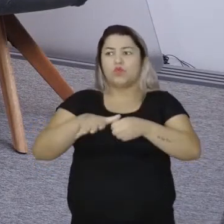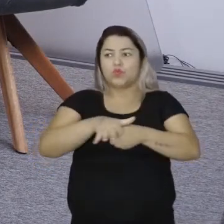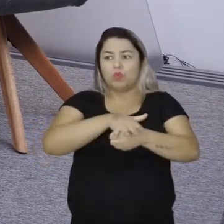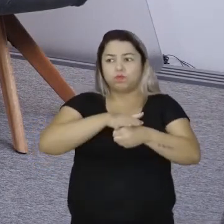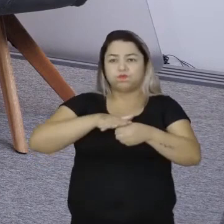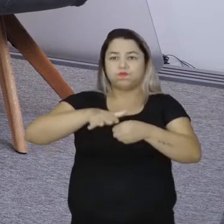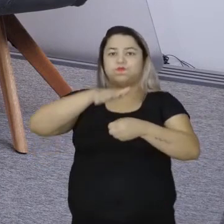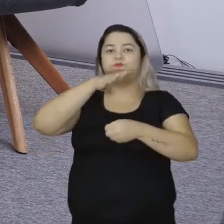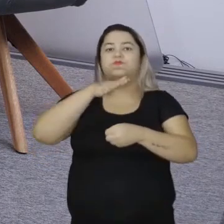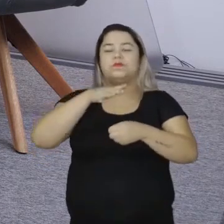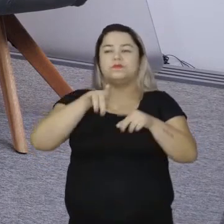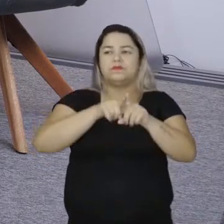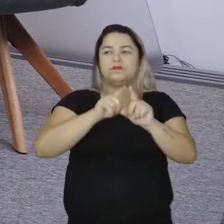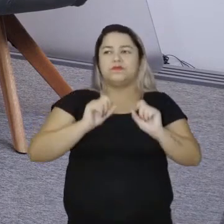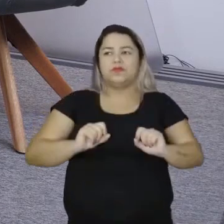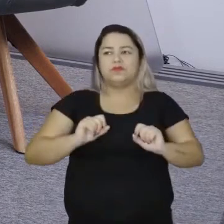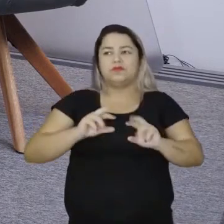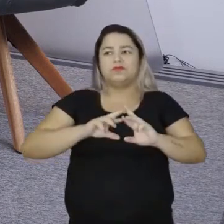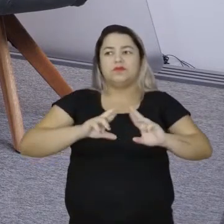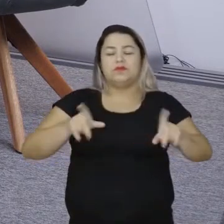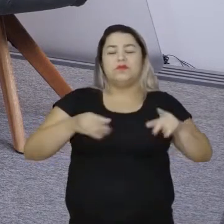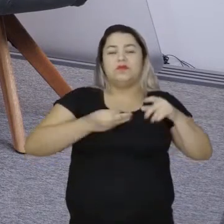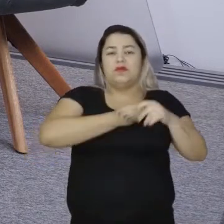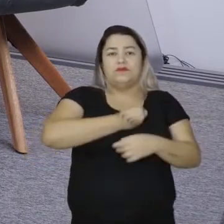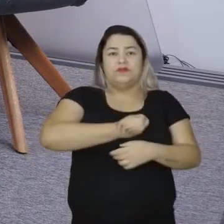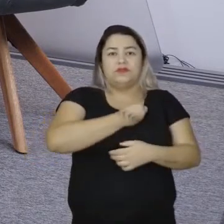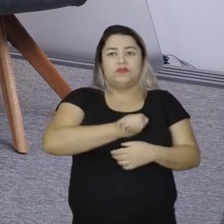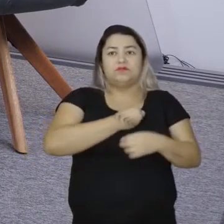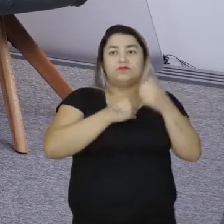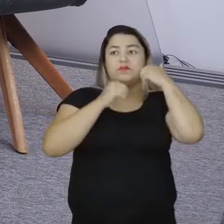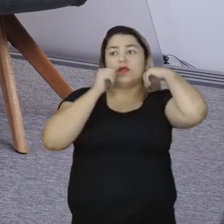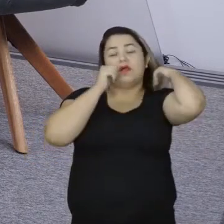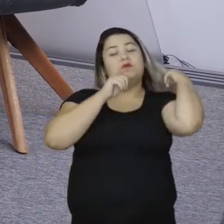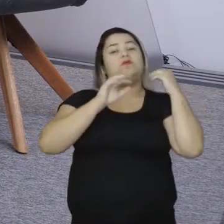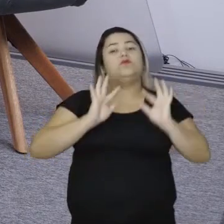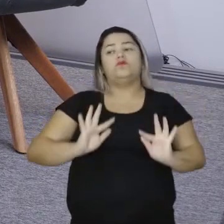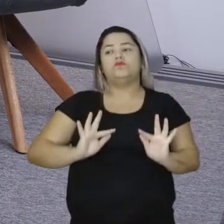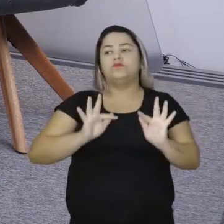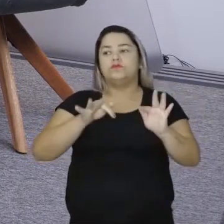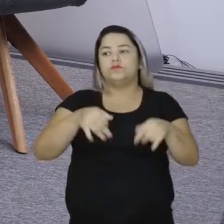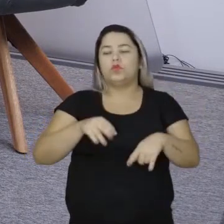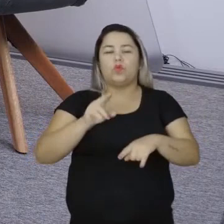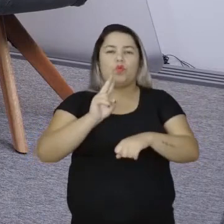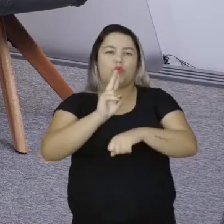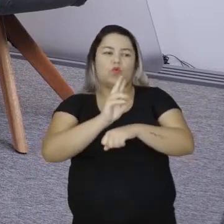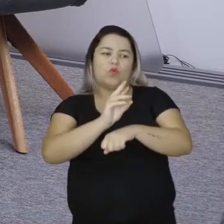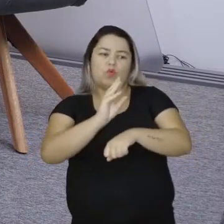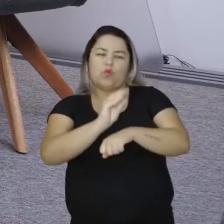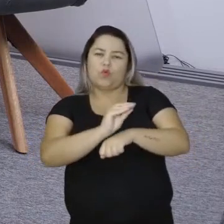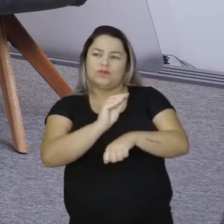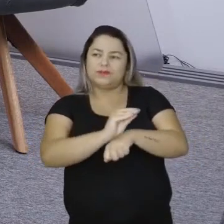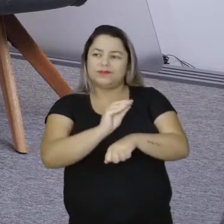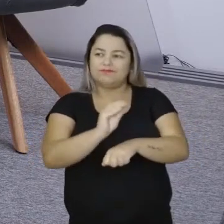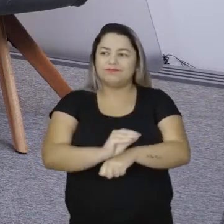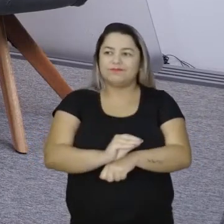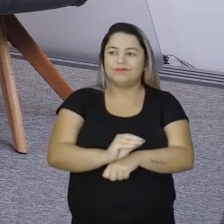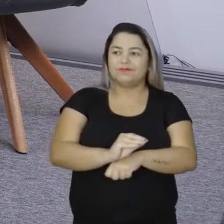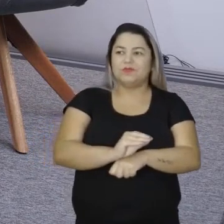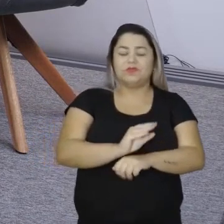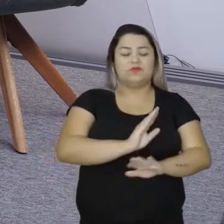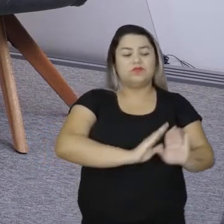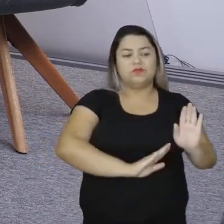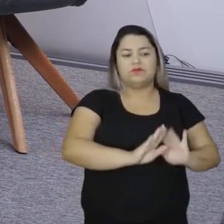o impacto é diferente na vida das mulheres. Porque no final elas que ficam lá cuidando. Cuidando dos